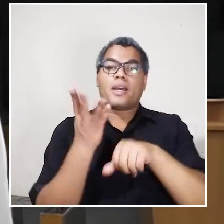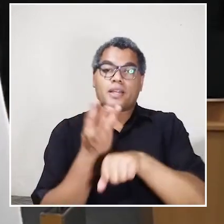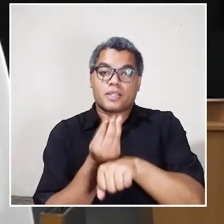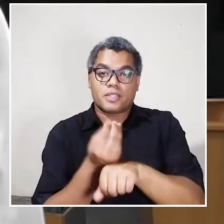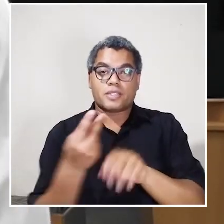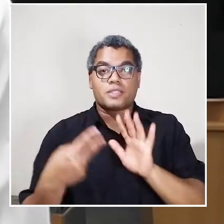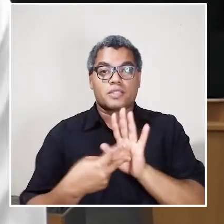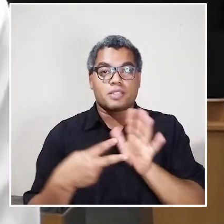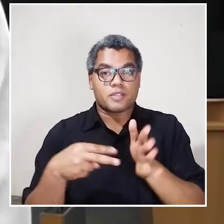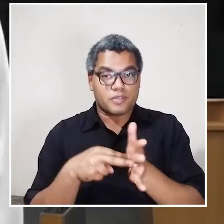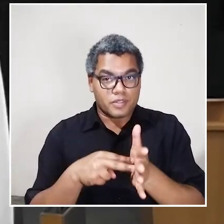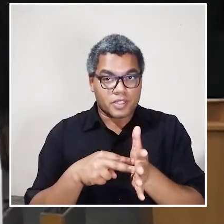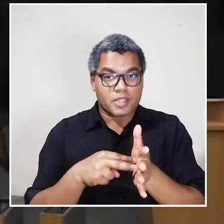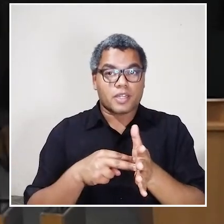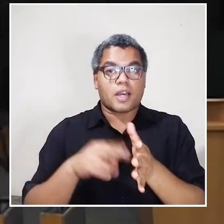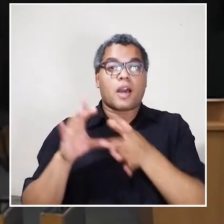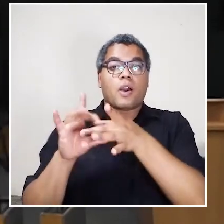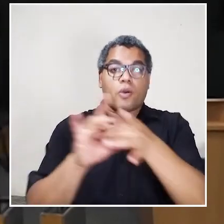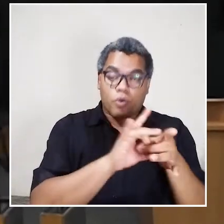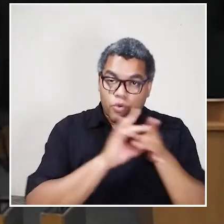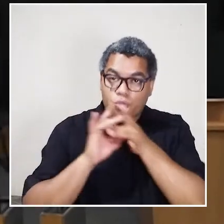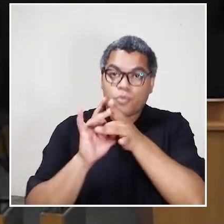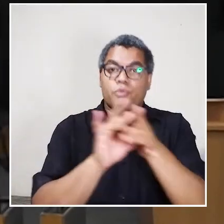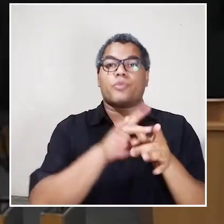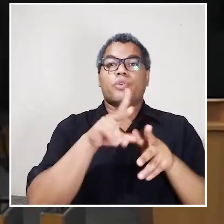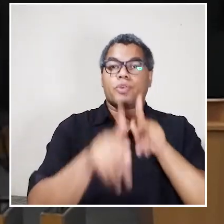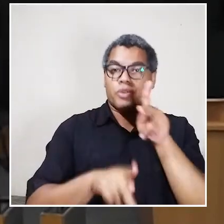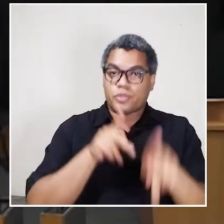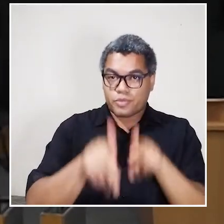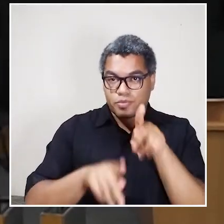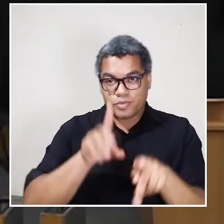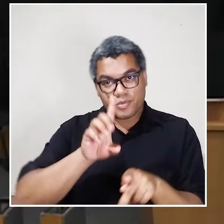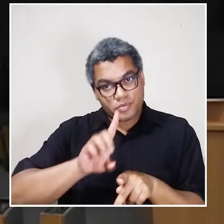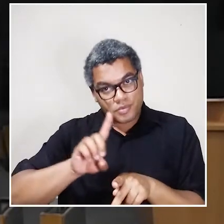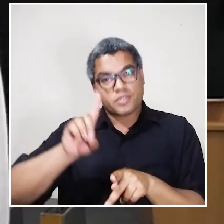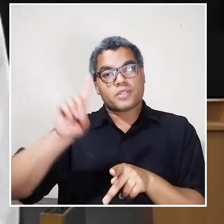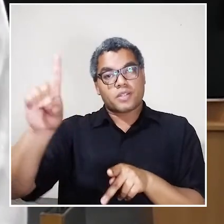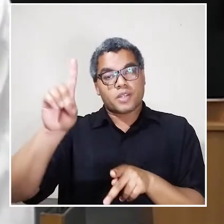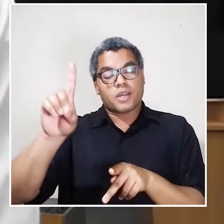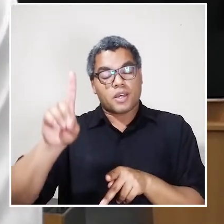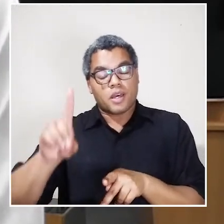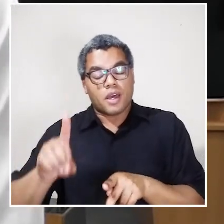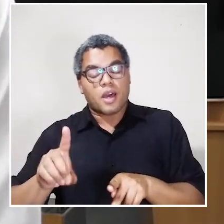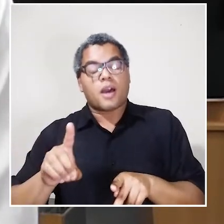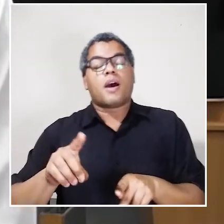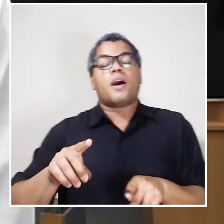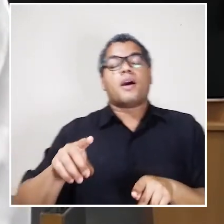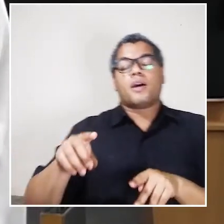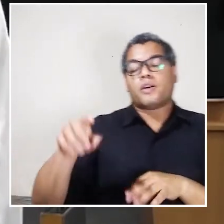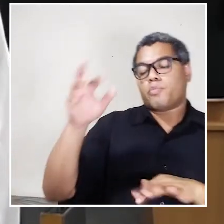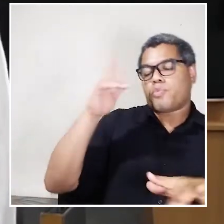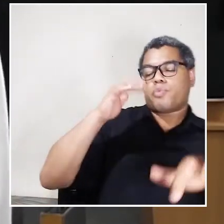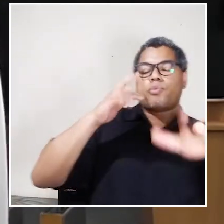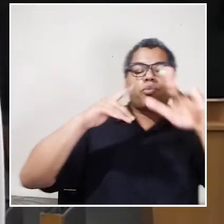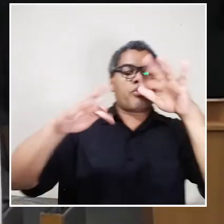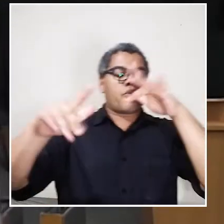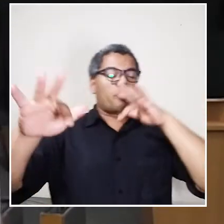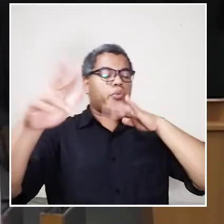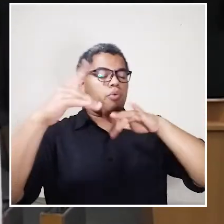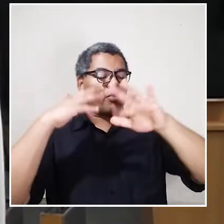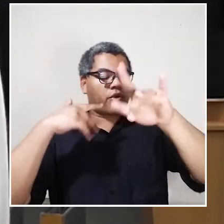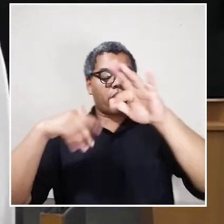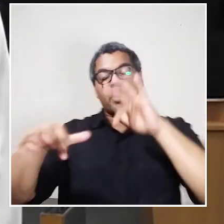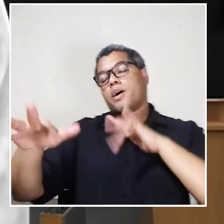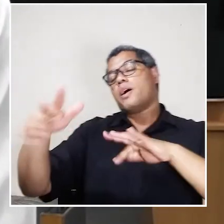do Senhor. O mal da dispersão está claramente demonstrado aqui